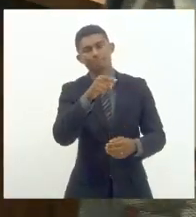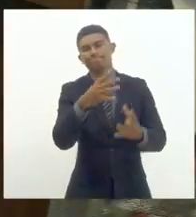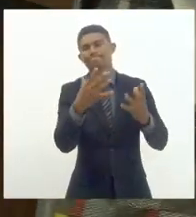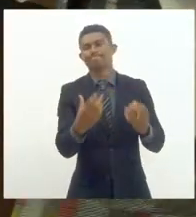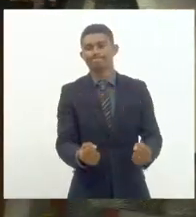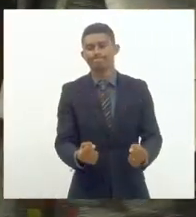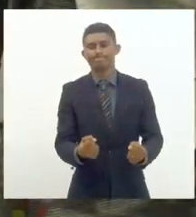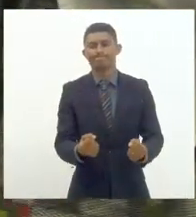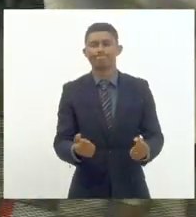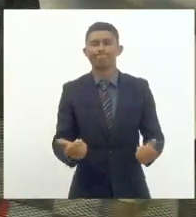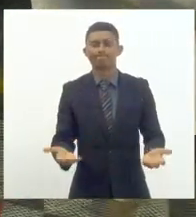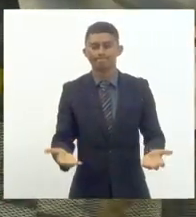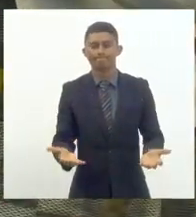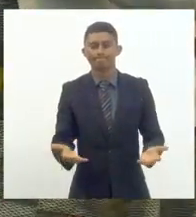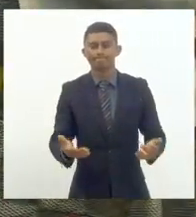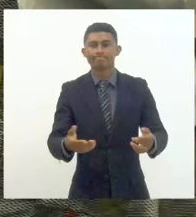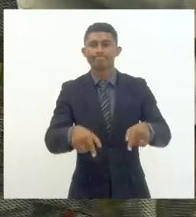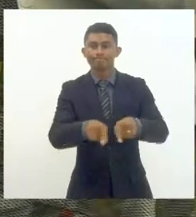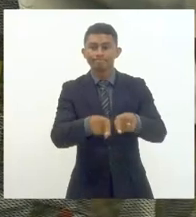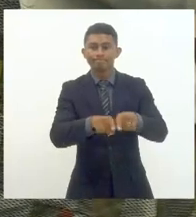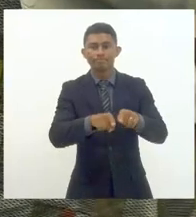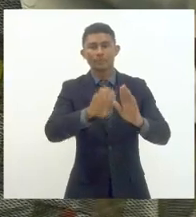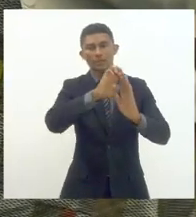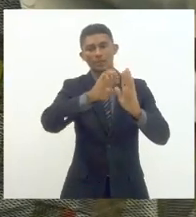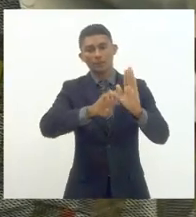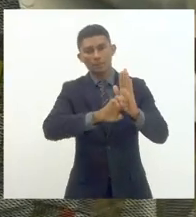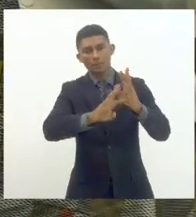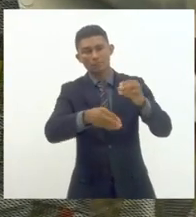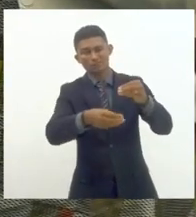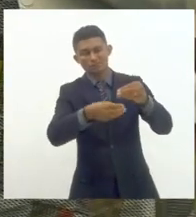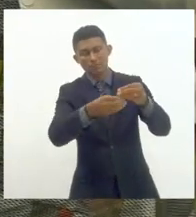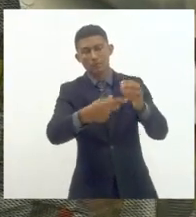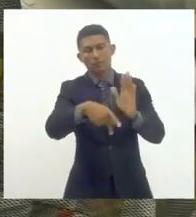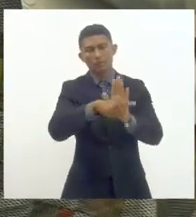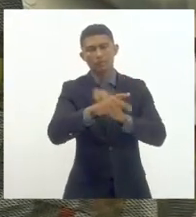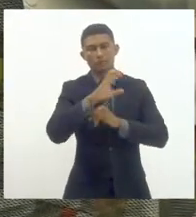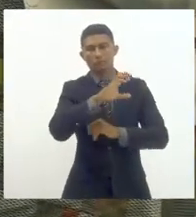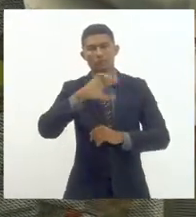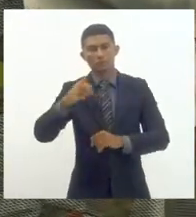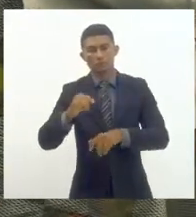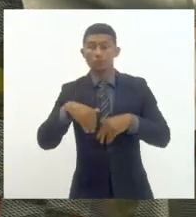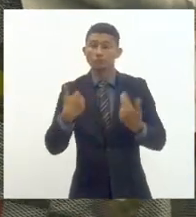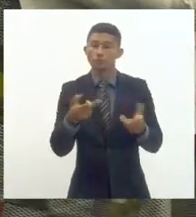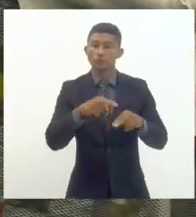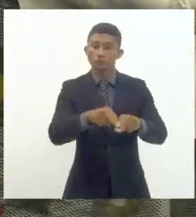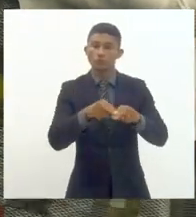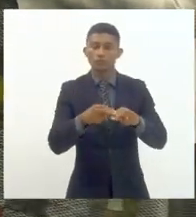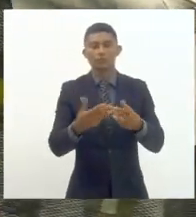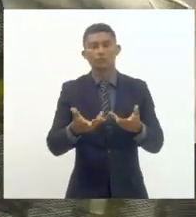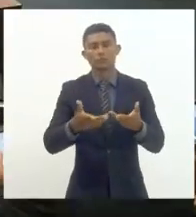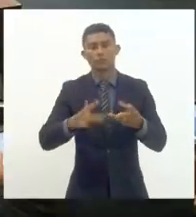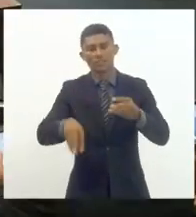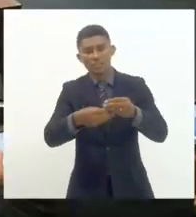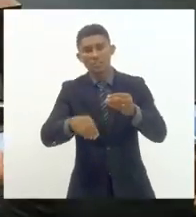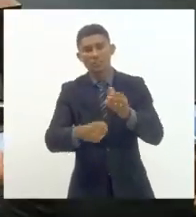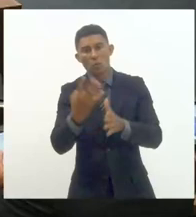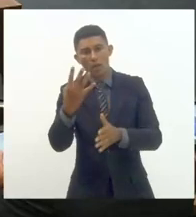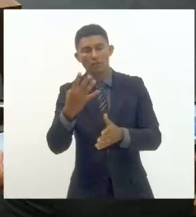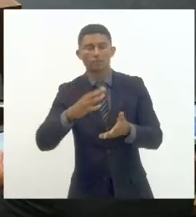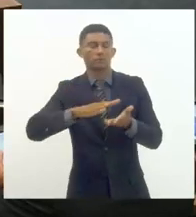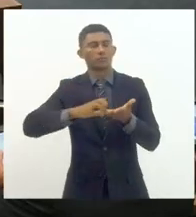acatados com subemenda da CCJ. Por via de consequência, estou retirando os quatro destaques, senhor presidente.